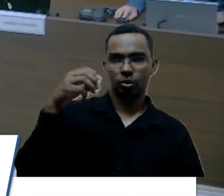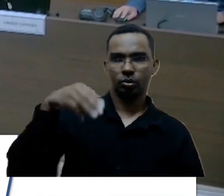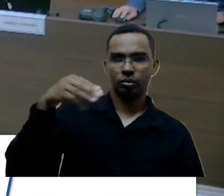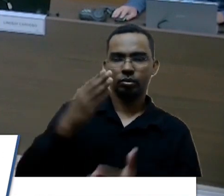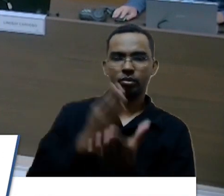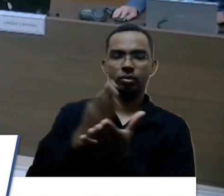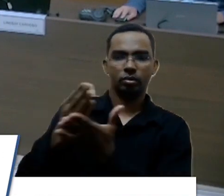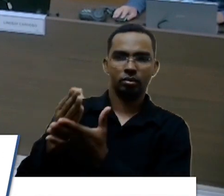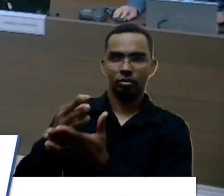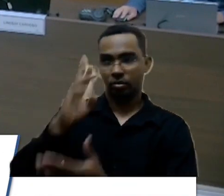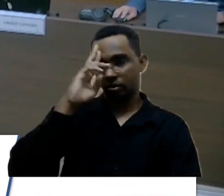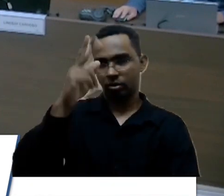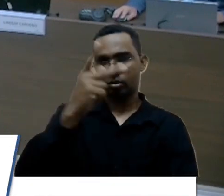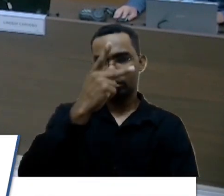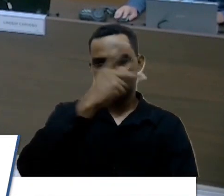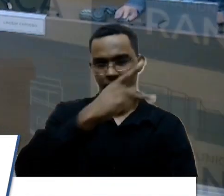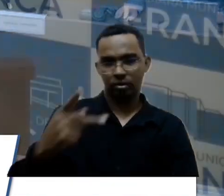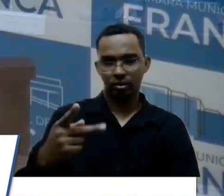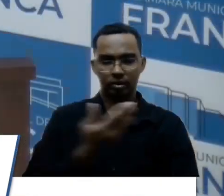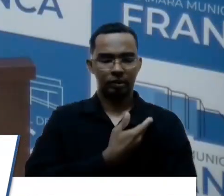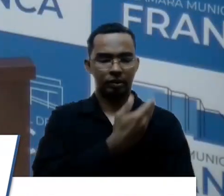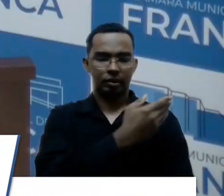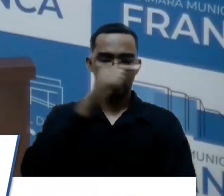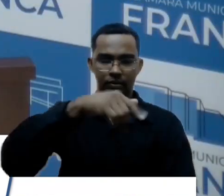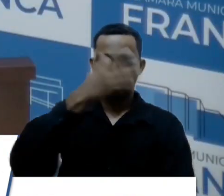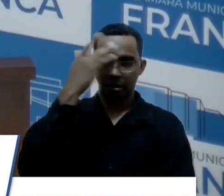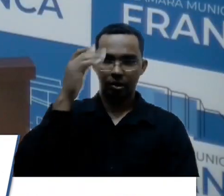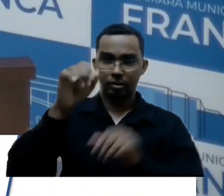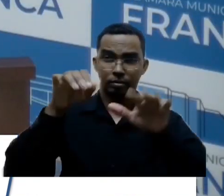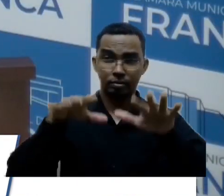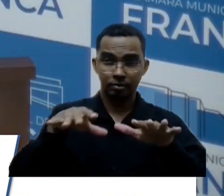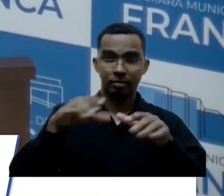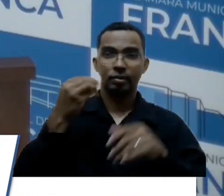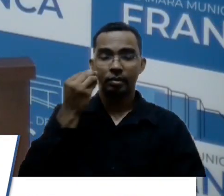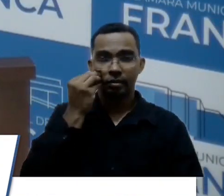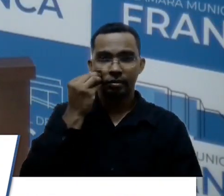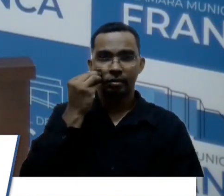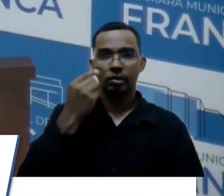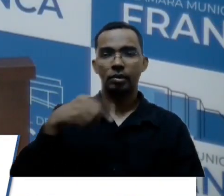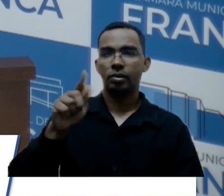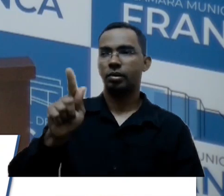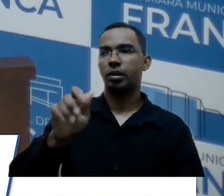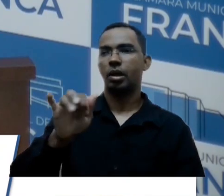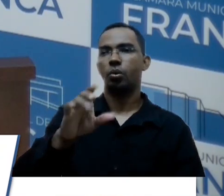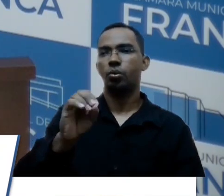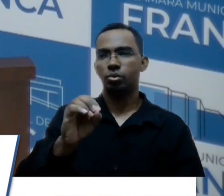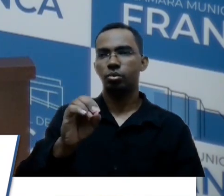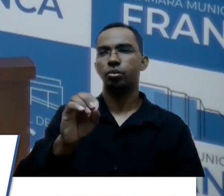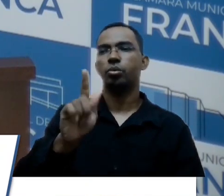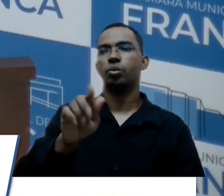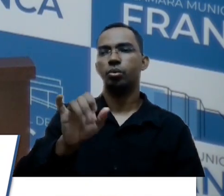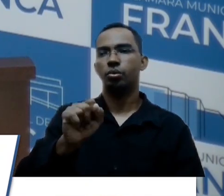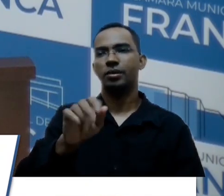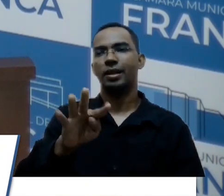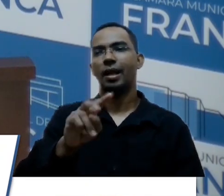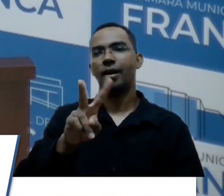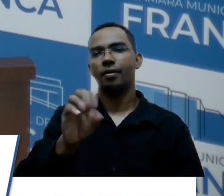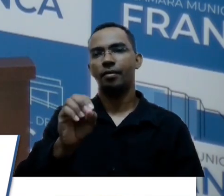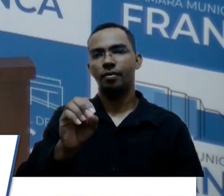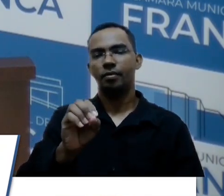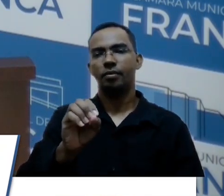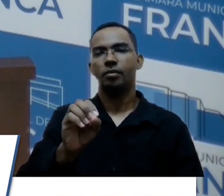Senhor presidente, nobres pares, público aqui presente, Mental Gaúcho, Gustavo, que representa o executivo